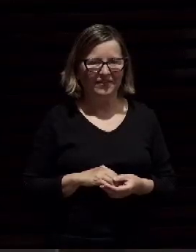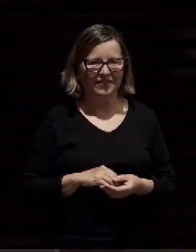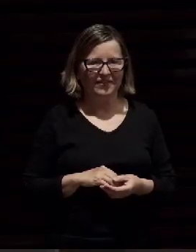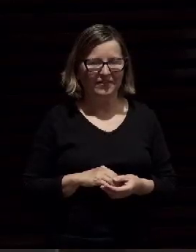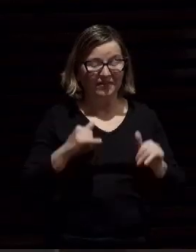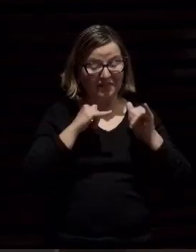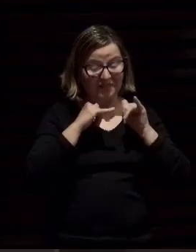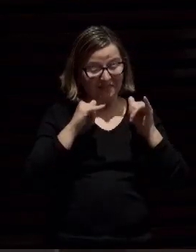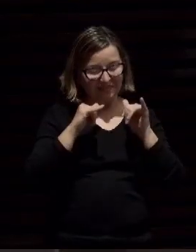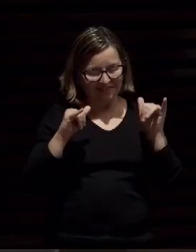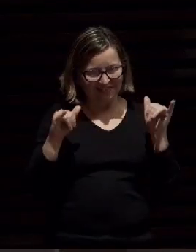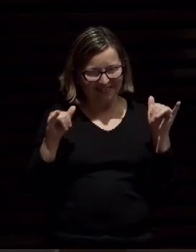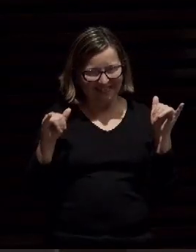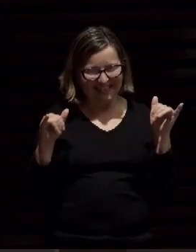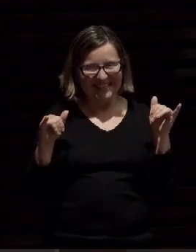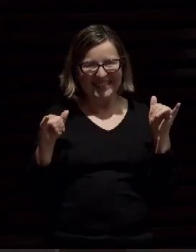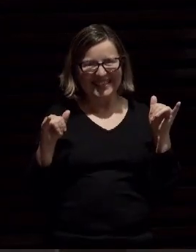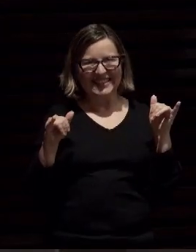o seguinte,